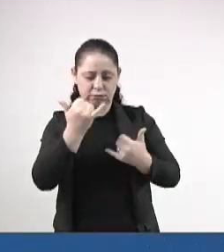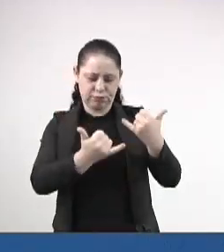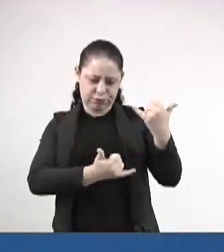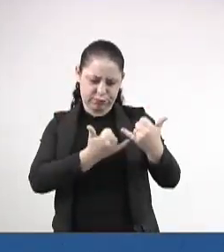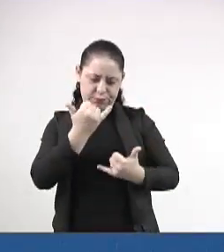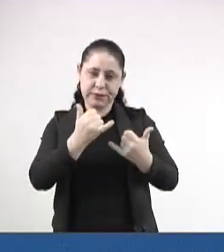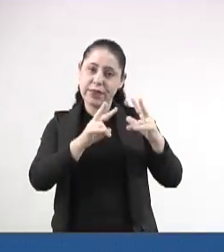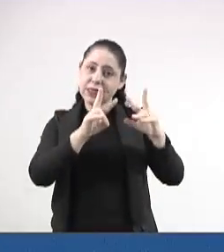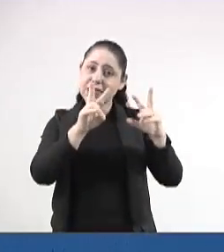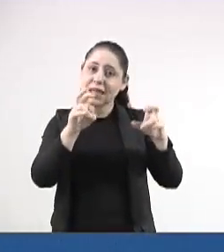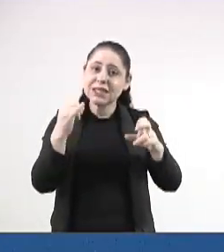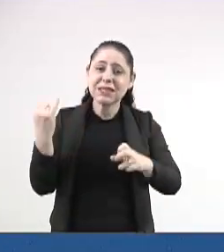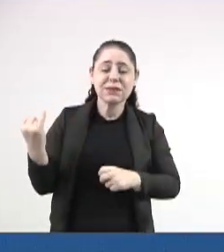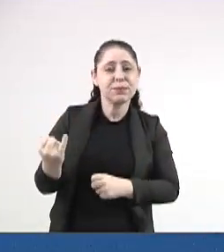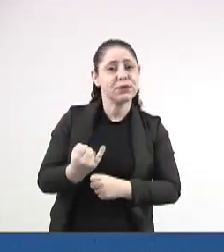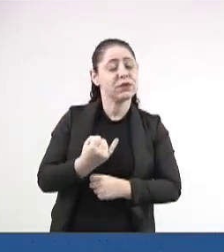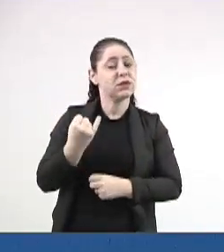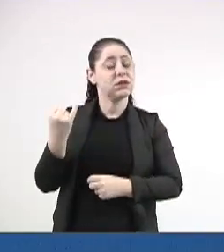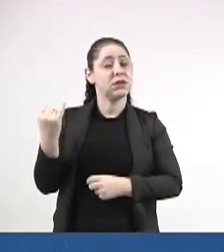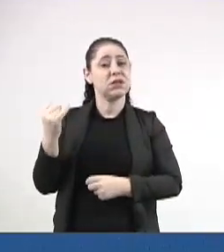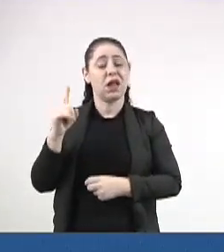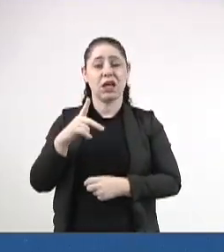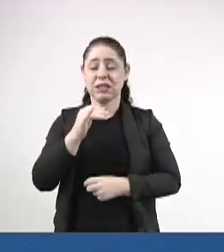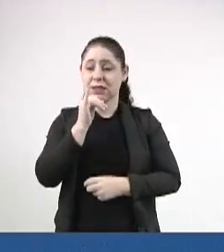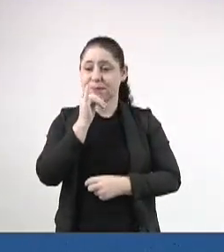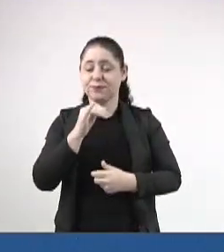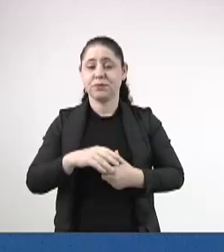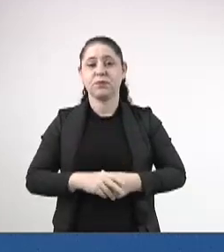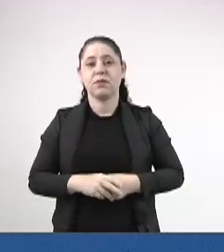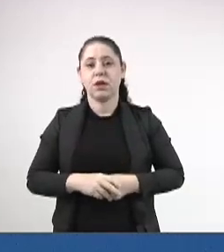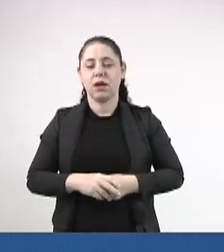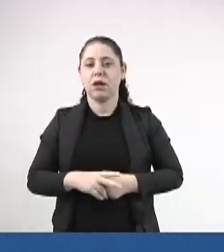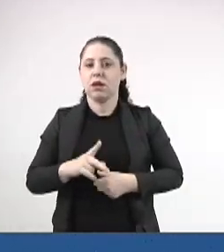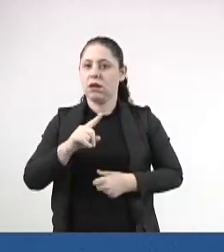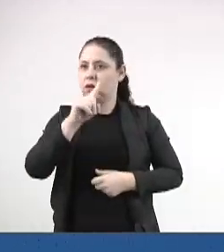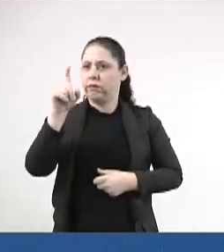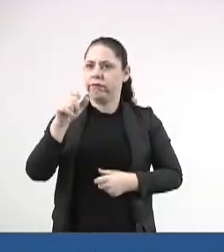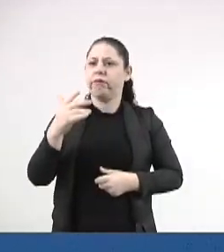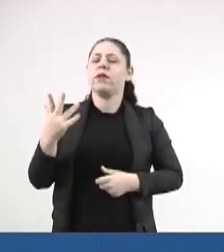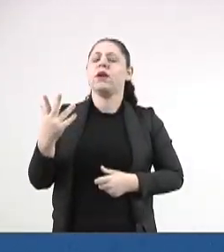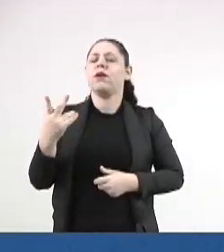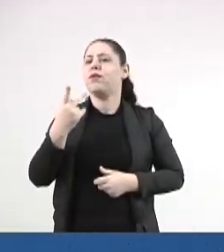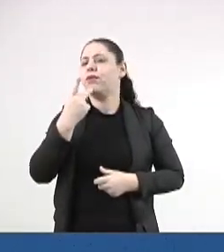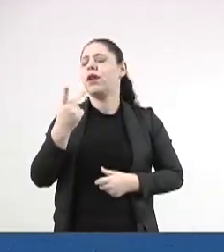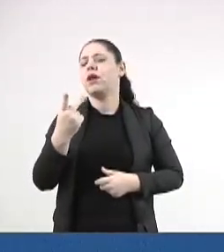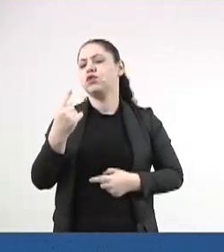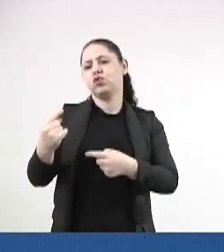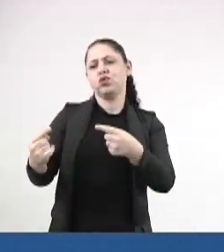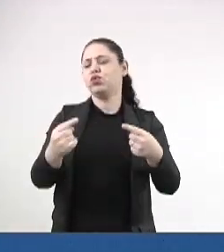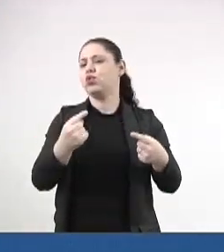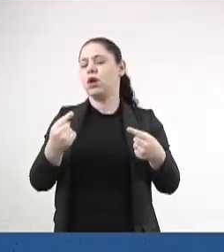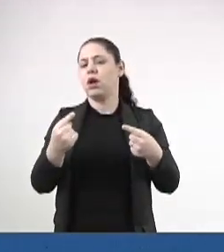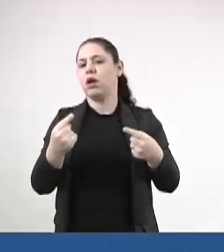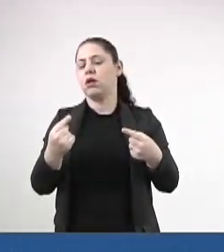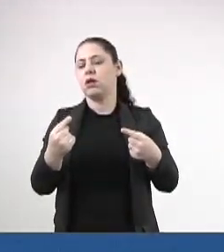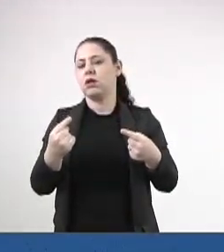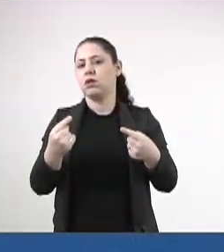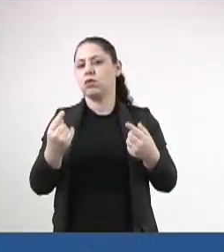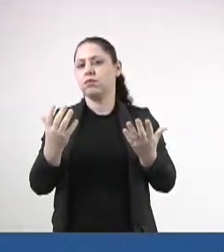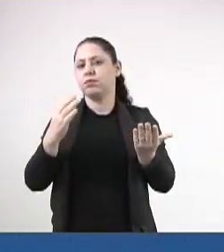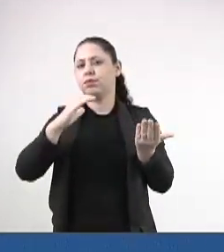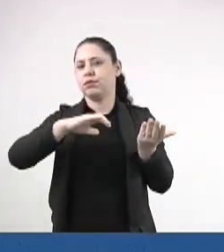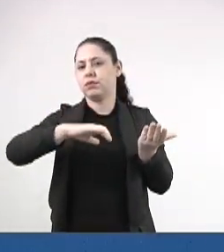tão sério como esse, que coloca uma questão em debate no